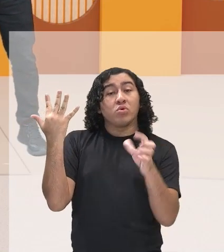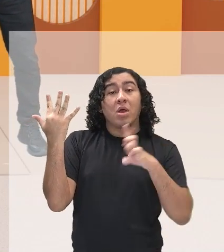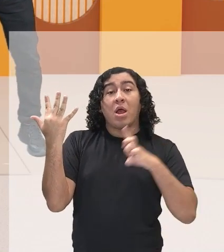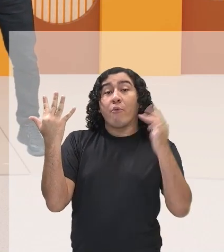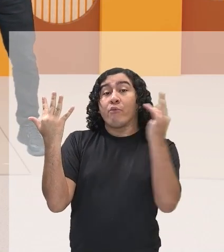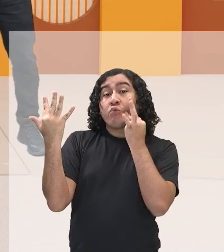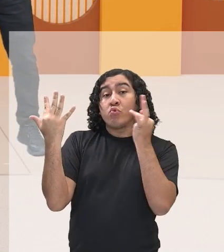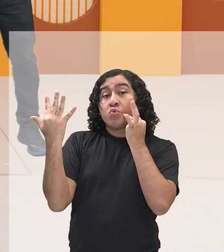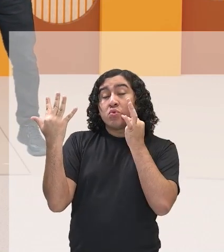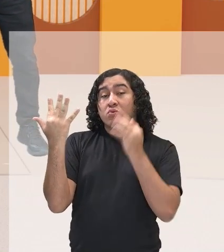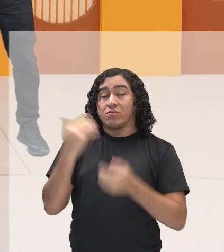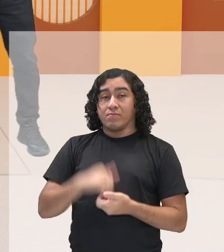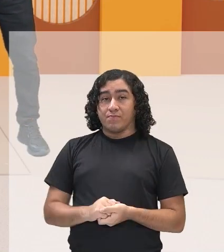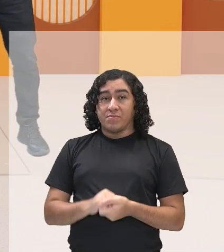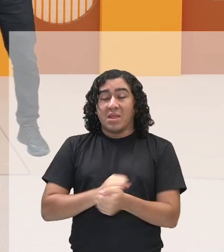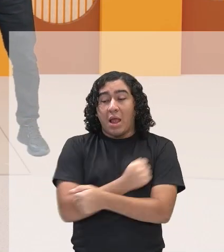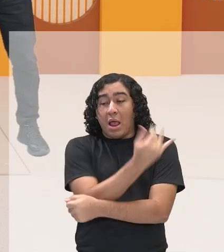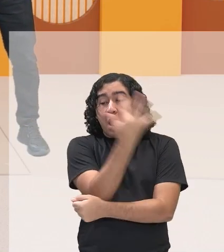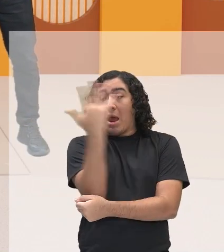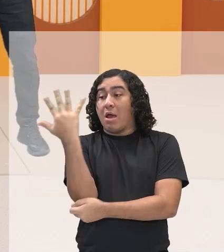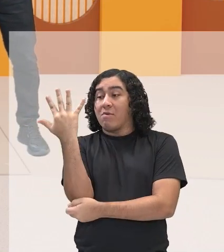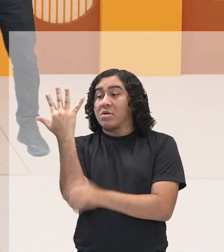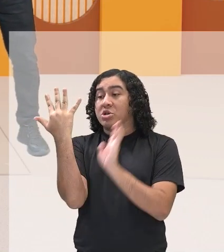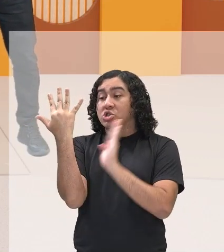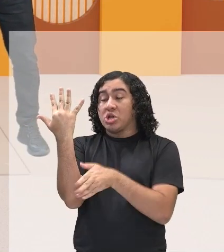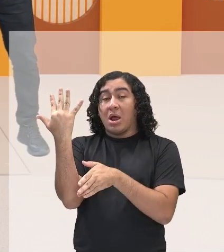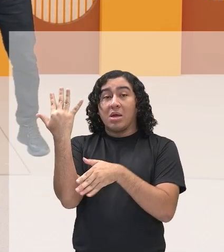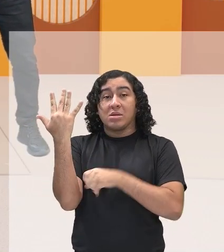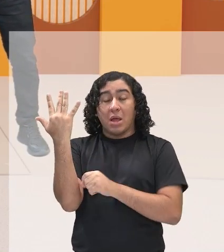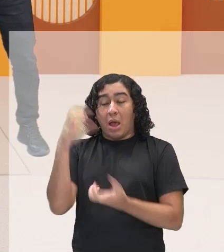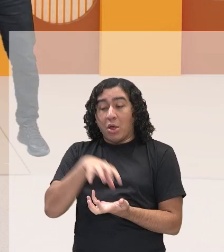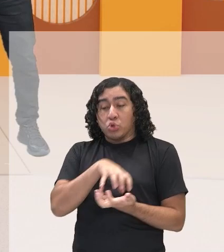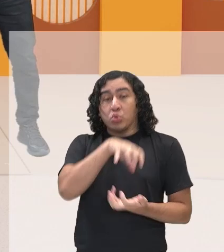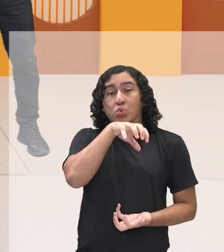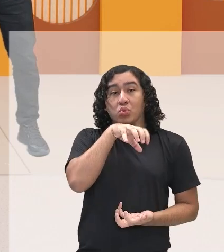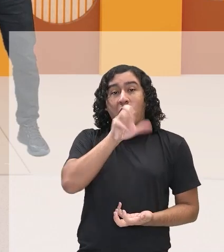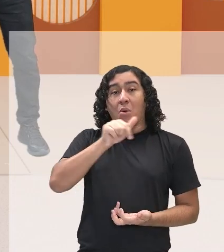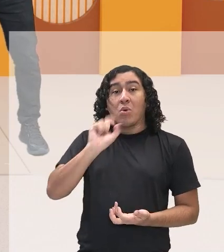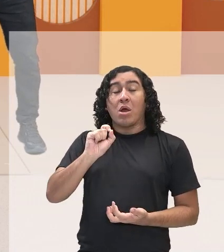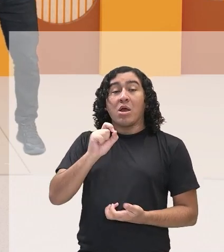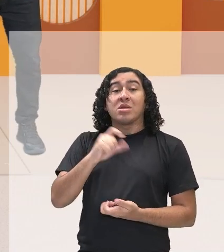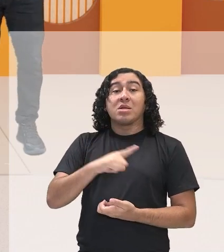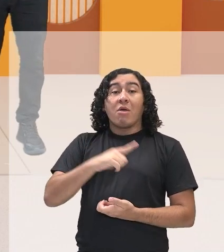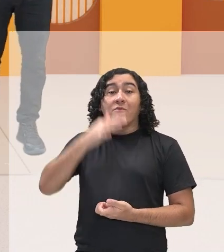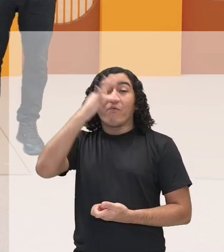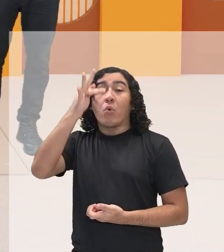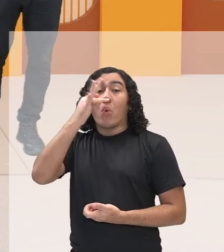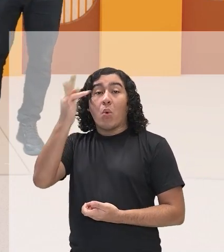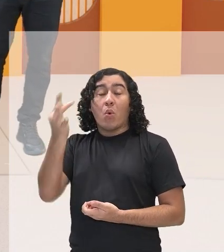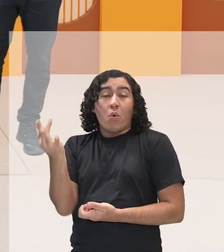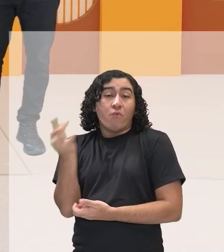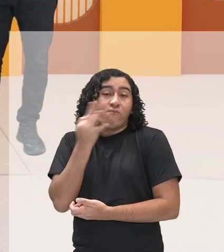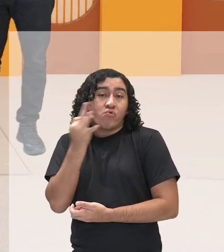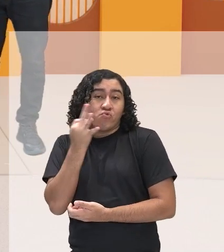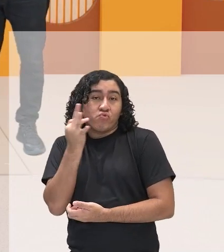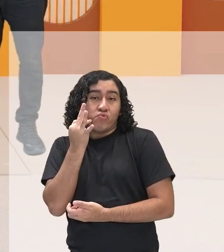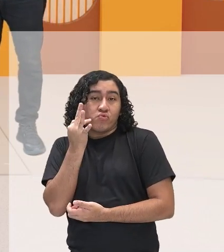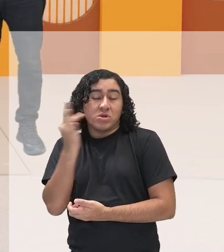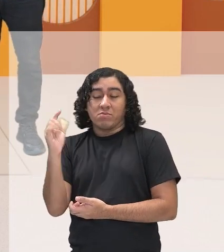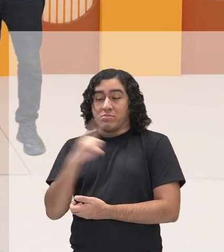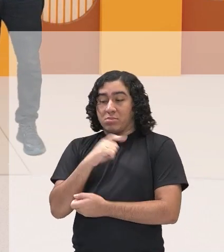toda árvore, de toda planta, é dar frutos, é dar flores, né? É florescer. Né? Então, é